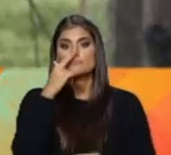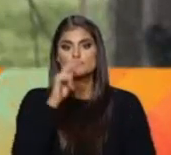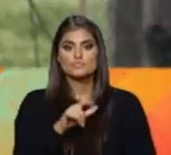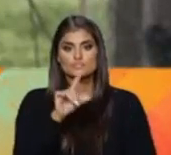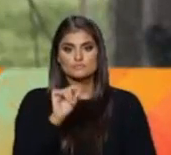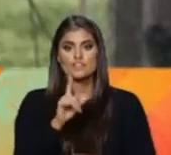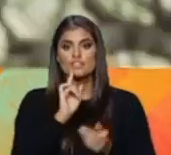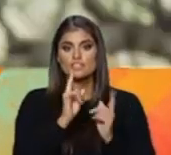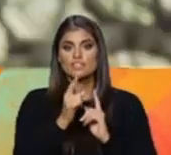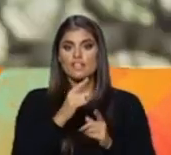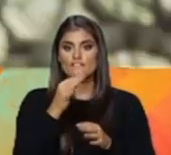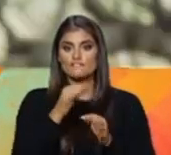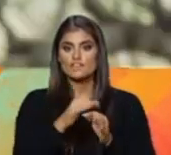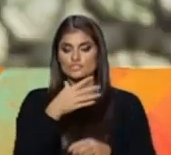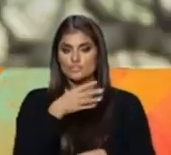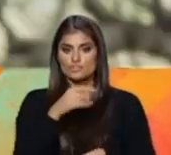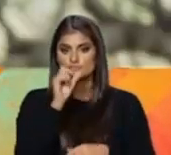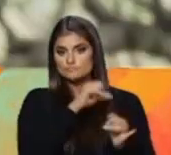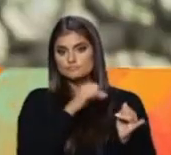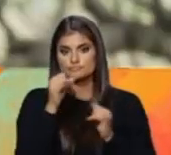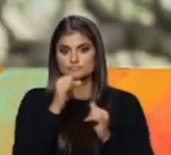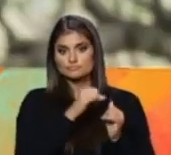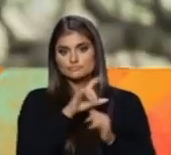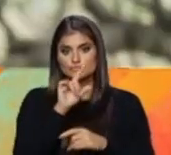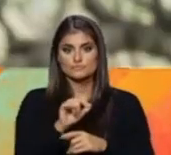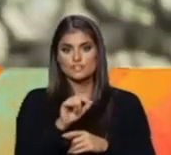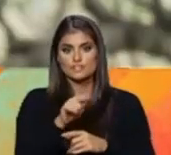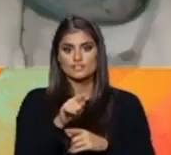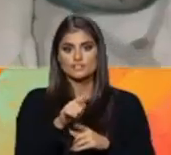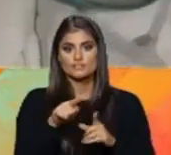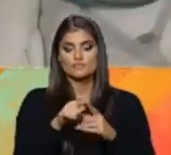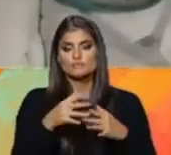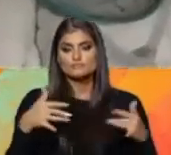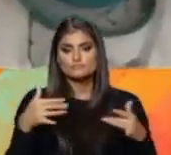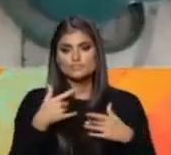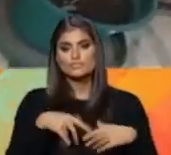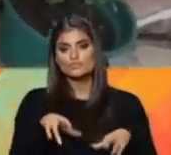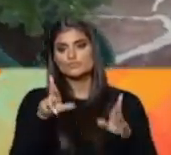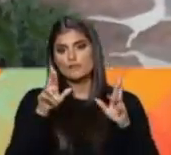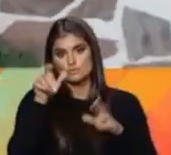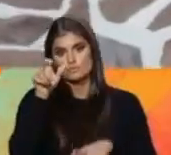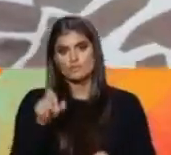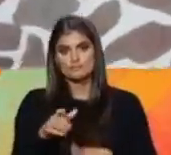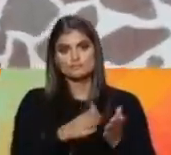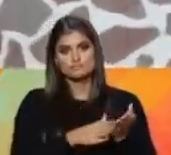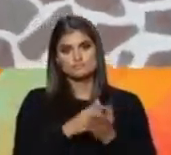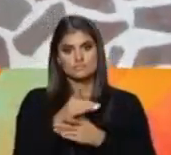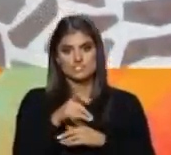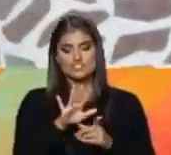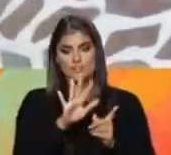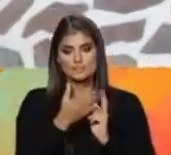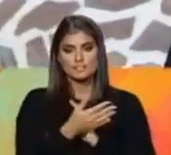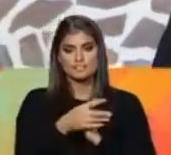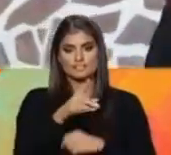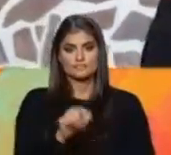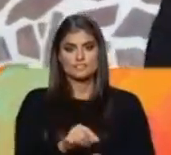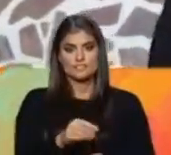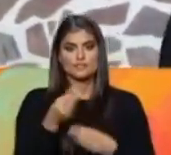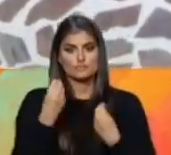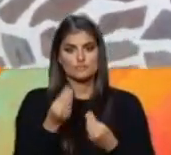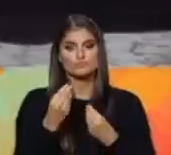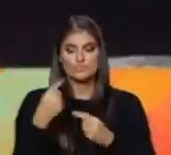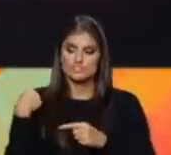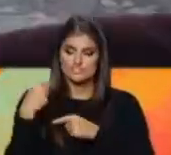que anima a festa. Gosta das desgarradas, gosta do ambiente das concertinas. E espero que ele siga este ambiente, que é muito bonito, as